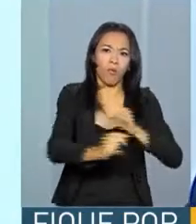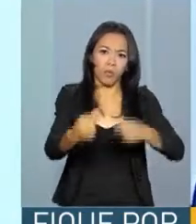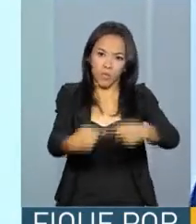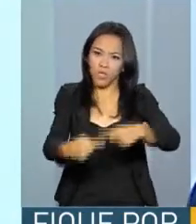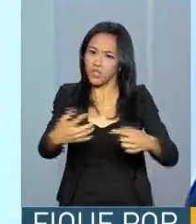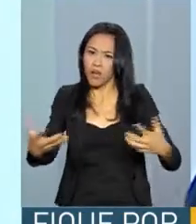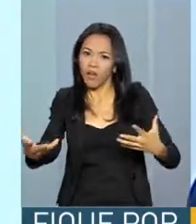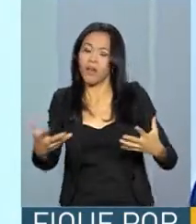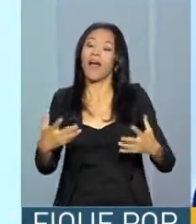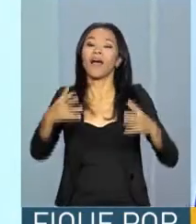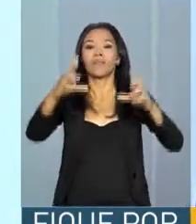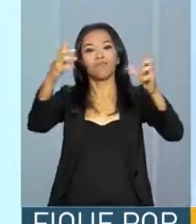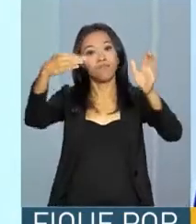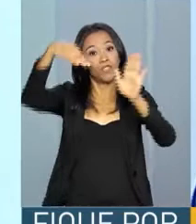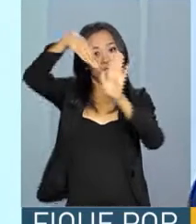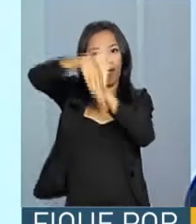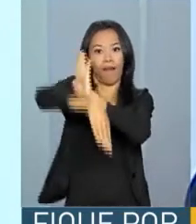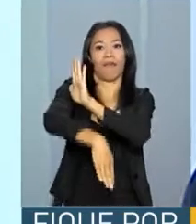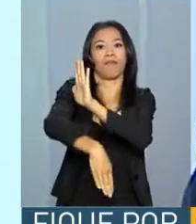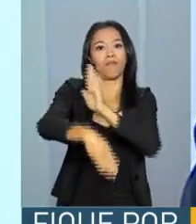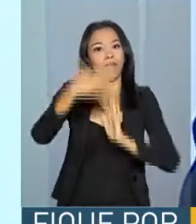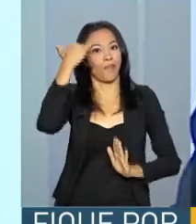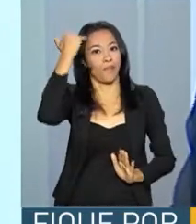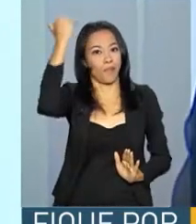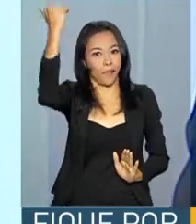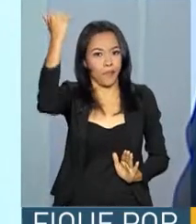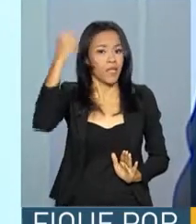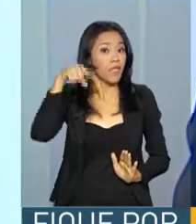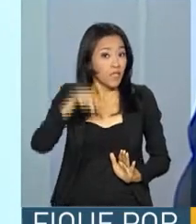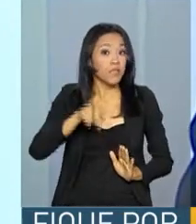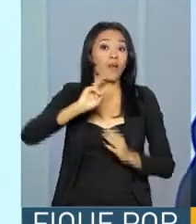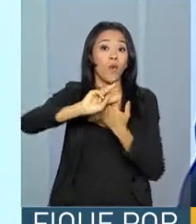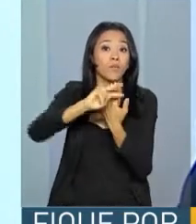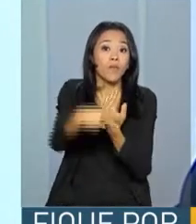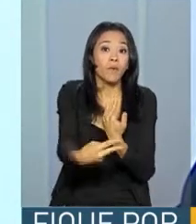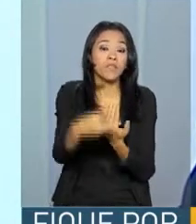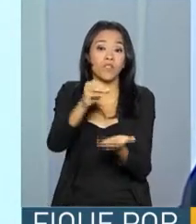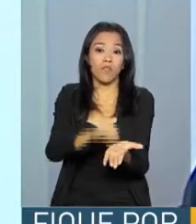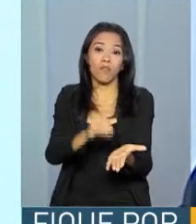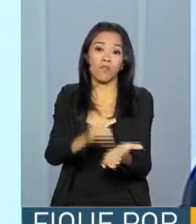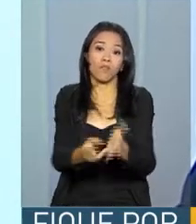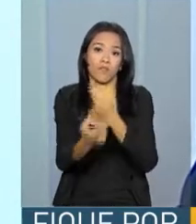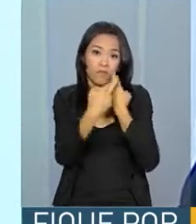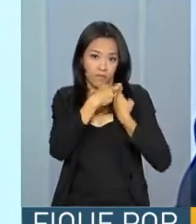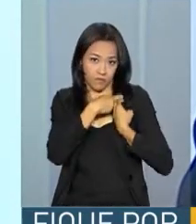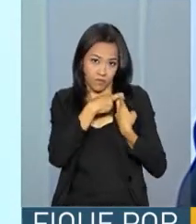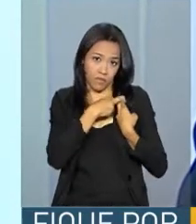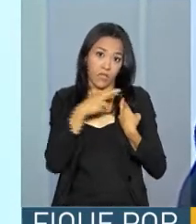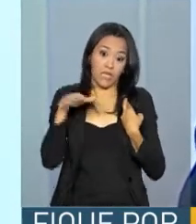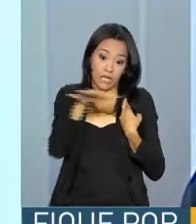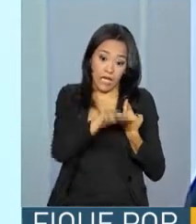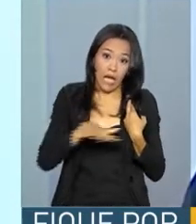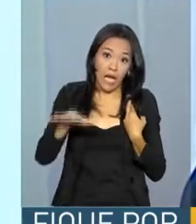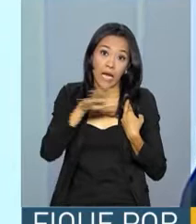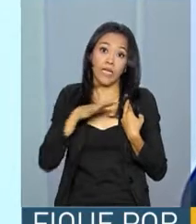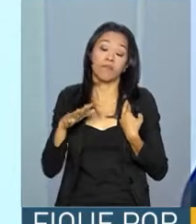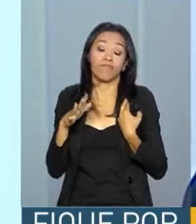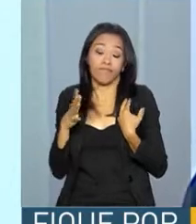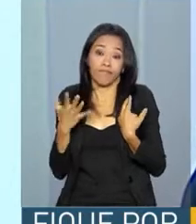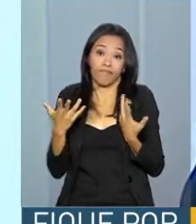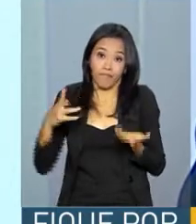cai a popularidade, isso não há dúvida. Fruto do quê? Fruto de uma irresponsabilidade de setores privados